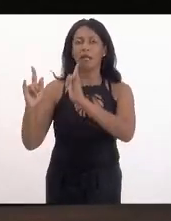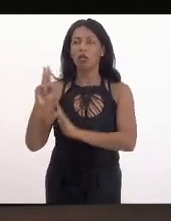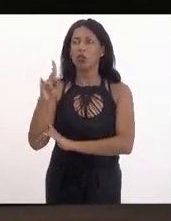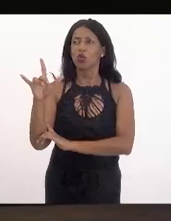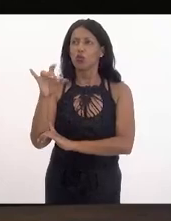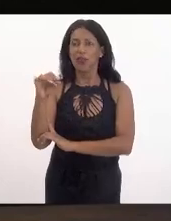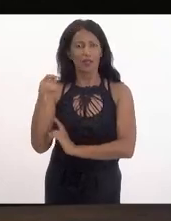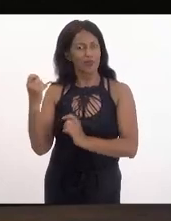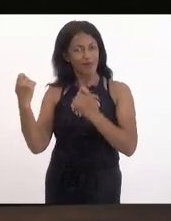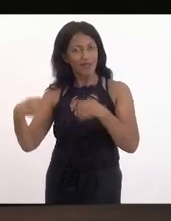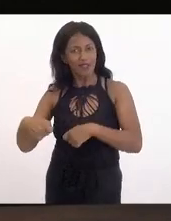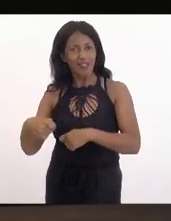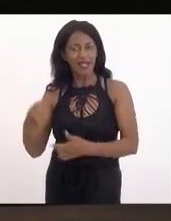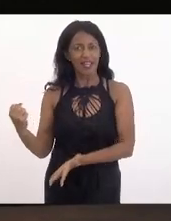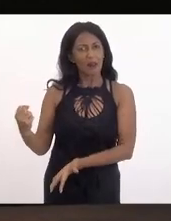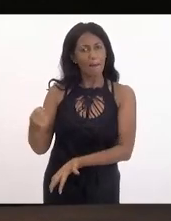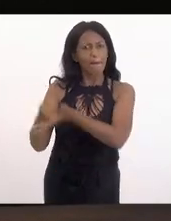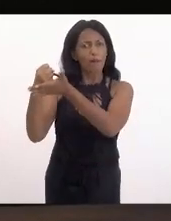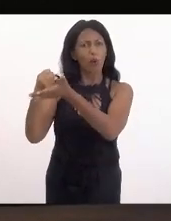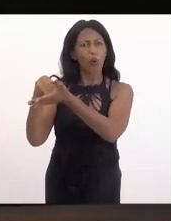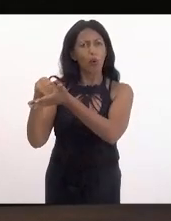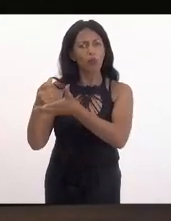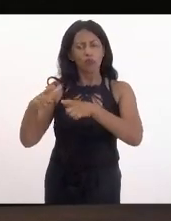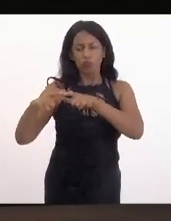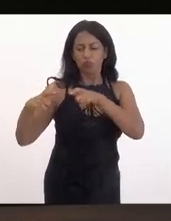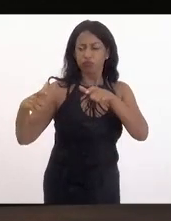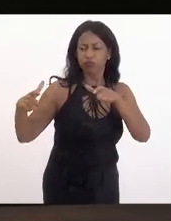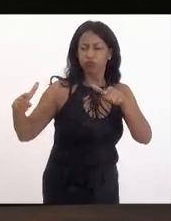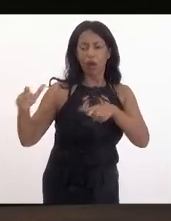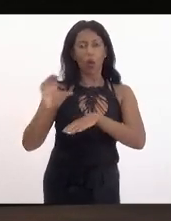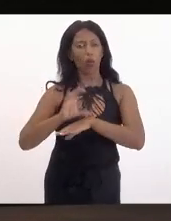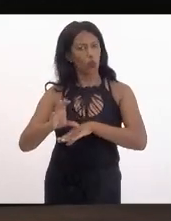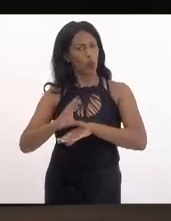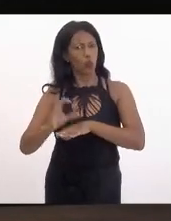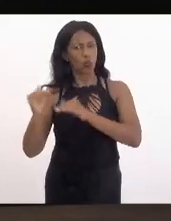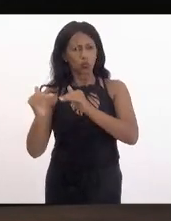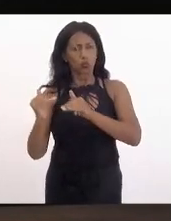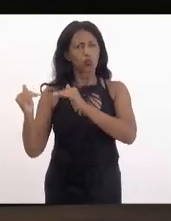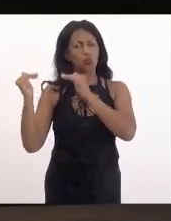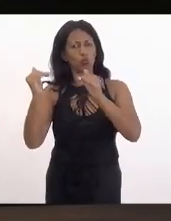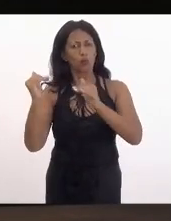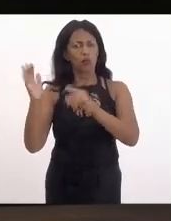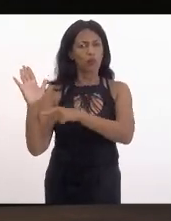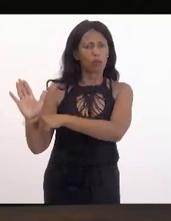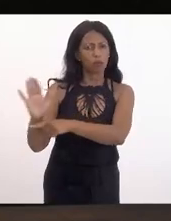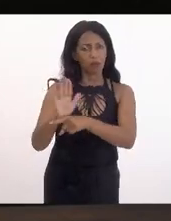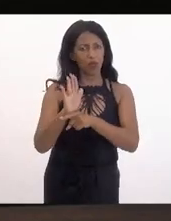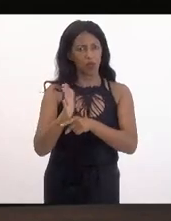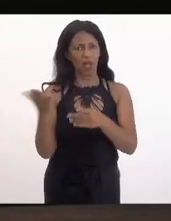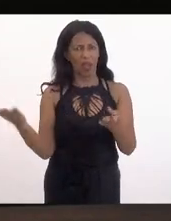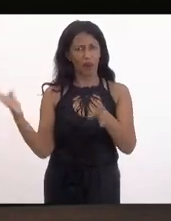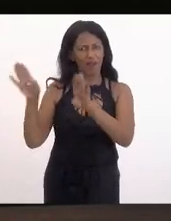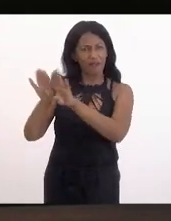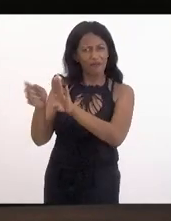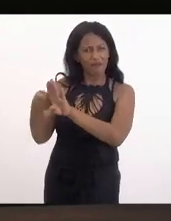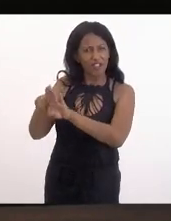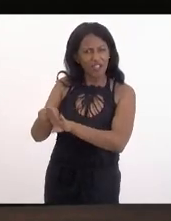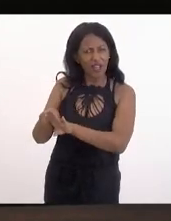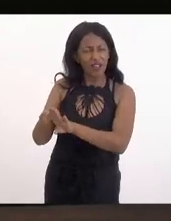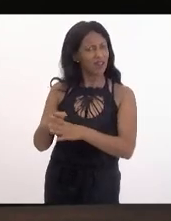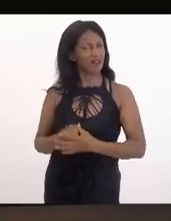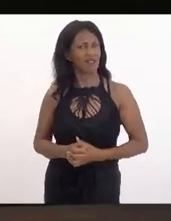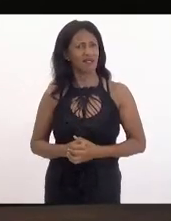Enzo nós queremos é apoio no sentido de ampliar a quantidade de curso superior para atender a população agora fechar o nosso